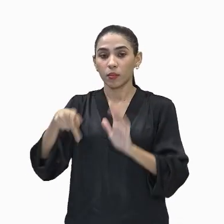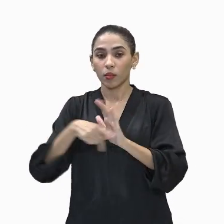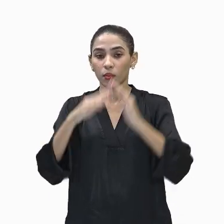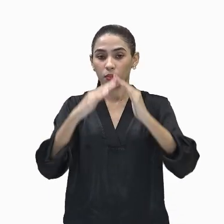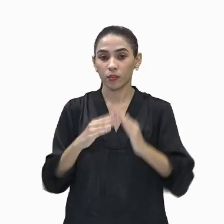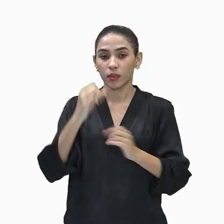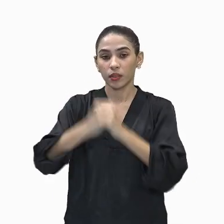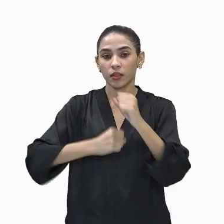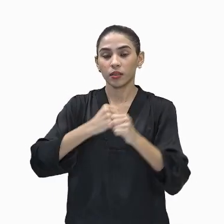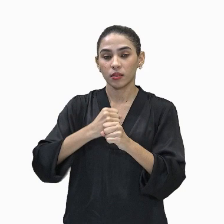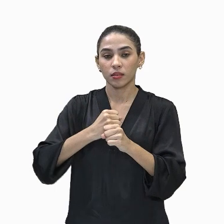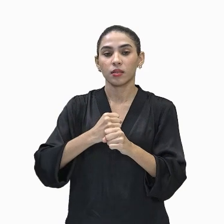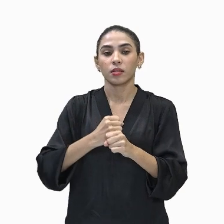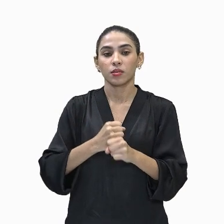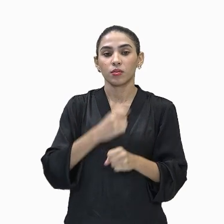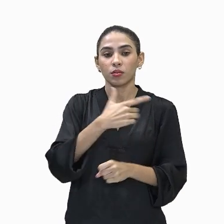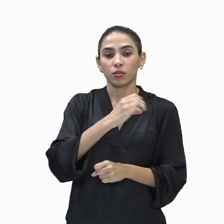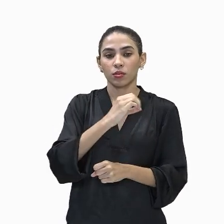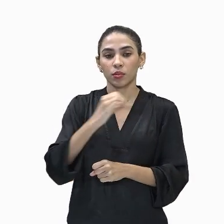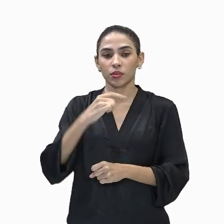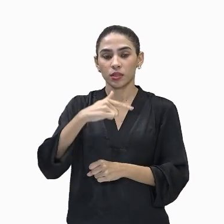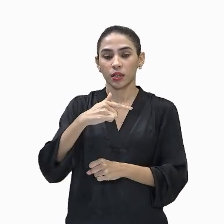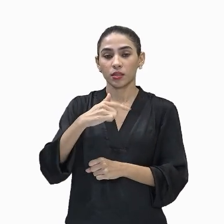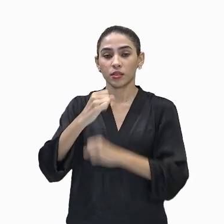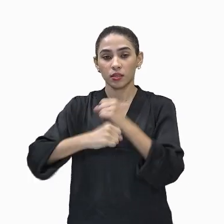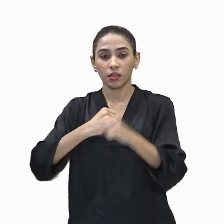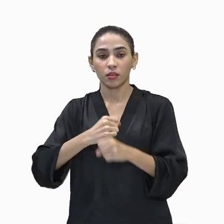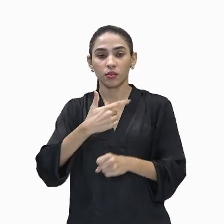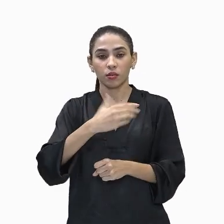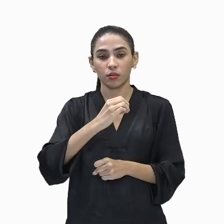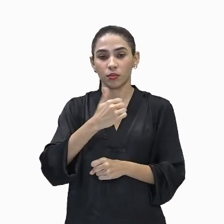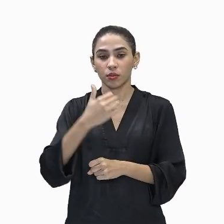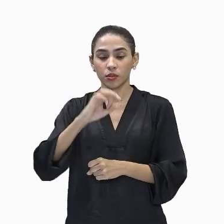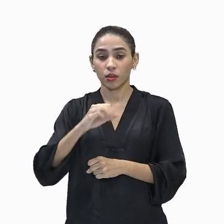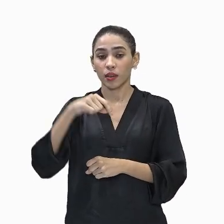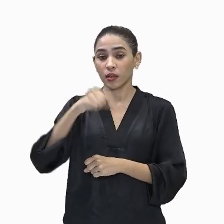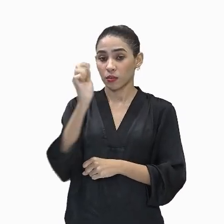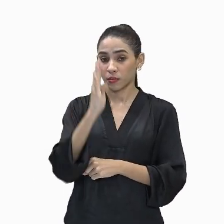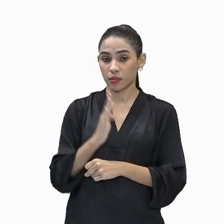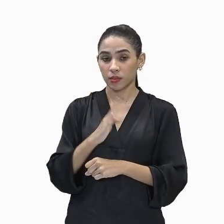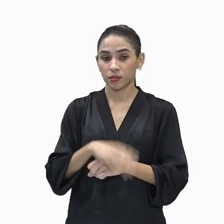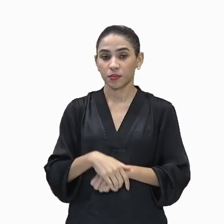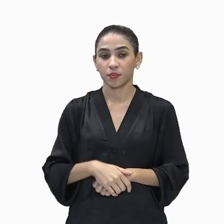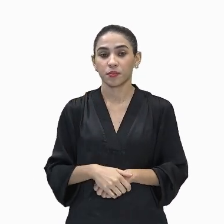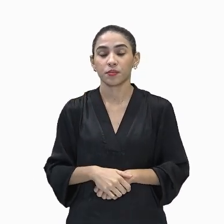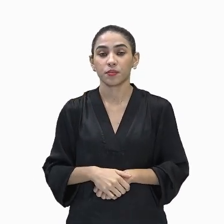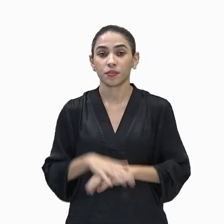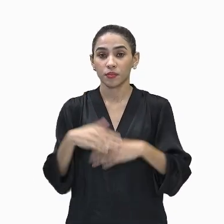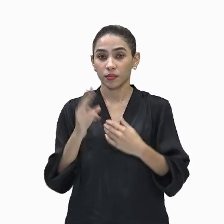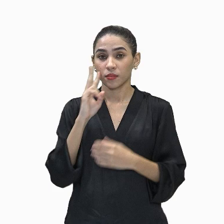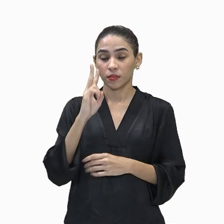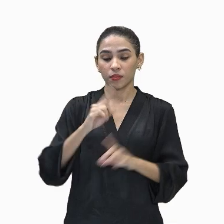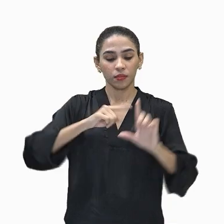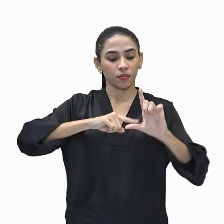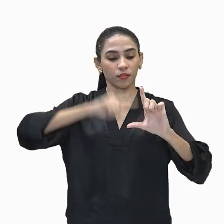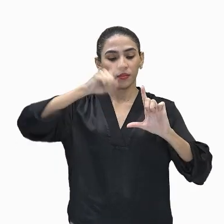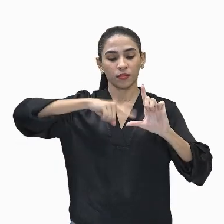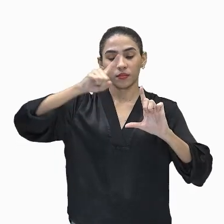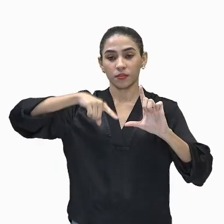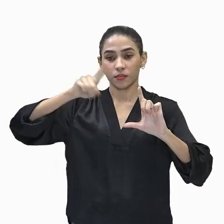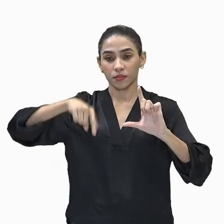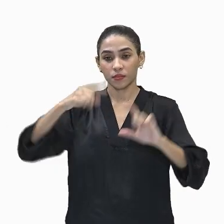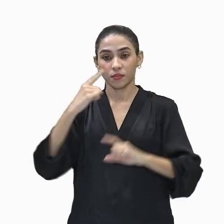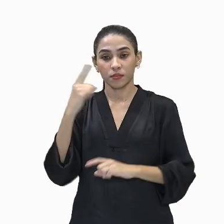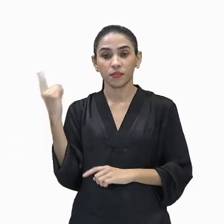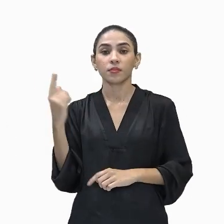e ano de início de sintomas. Então, no Brasil, ali de 2007 a 2019, você observa aí no gráfico que houve,